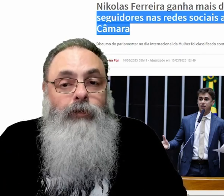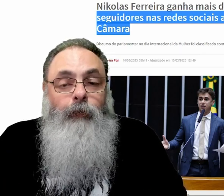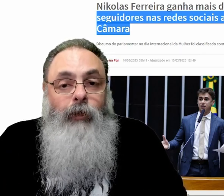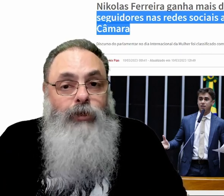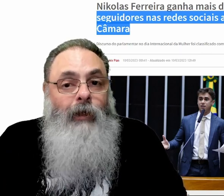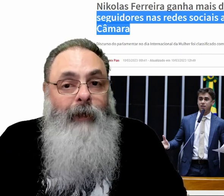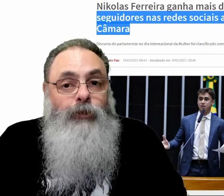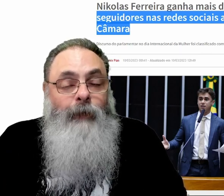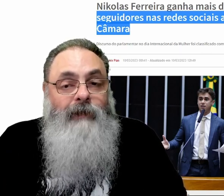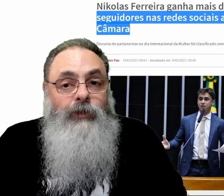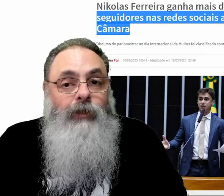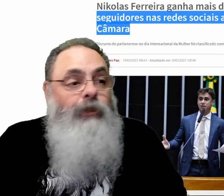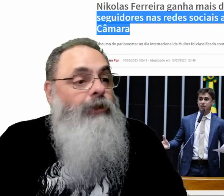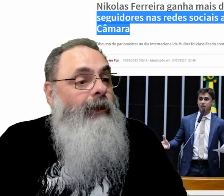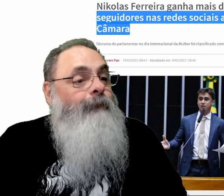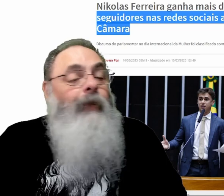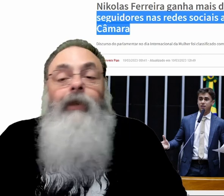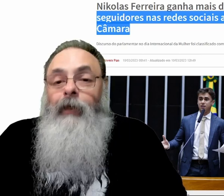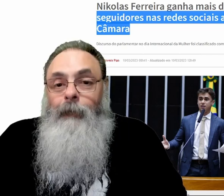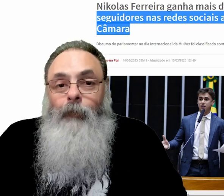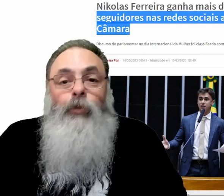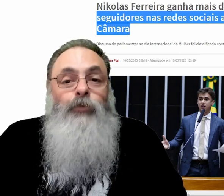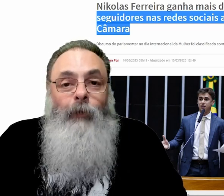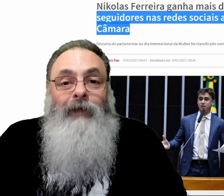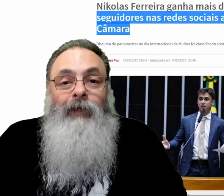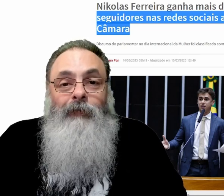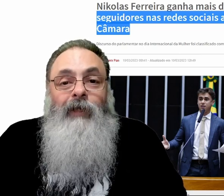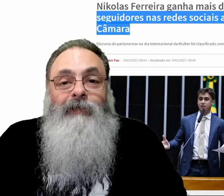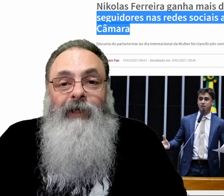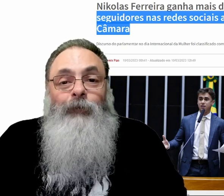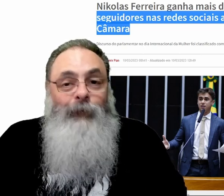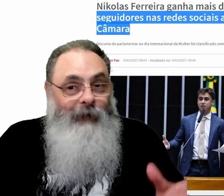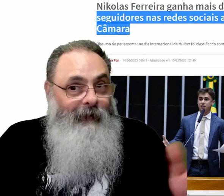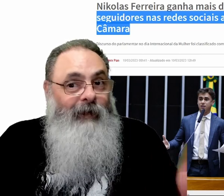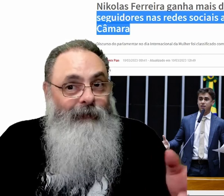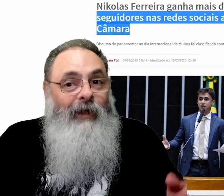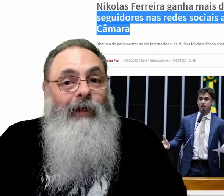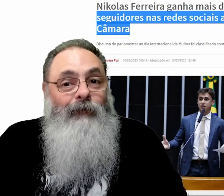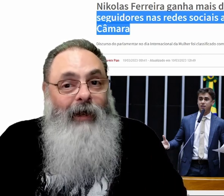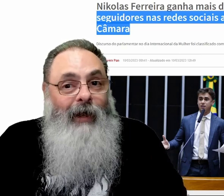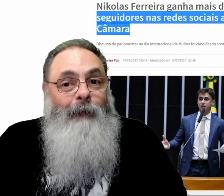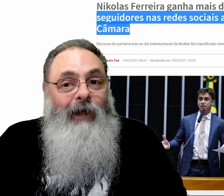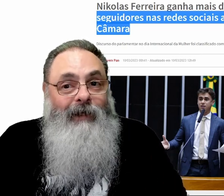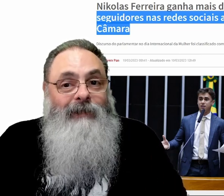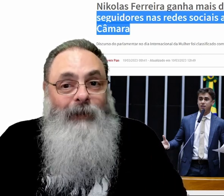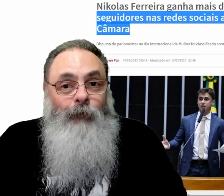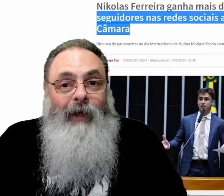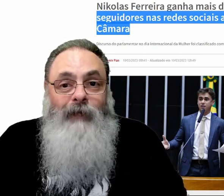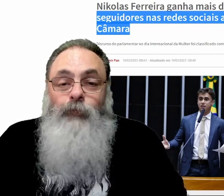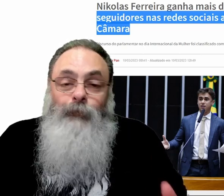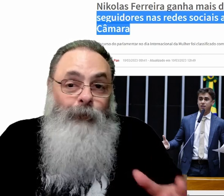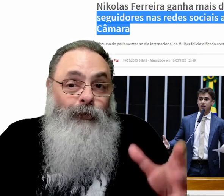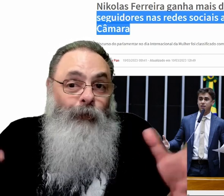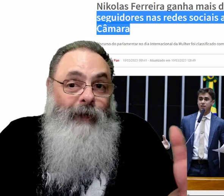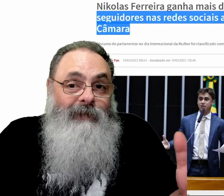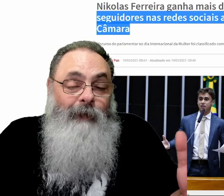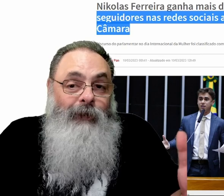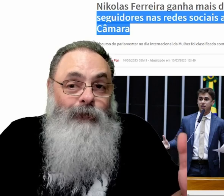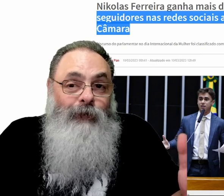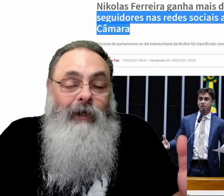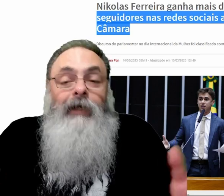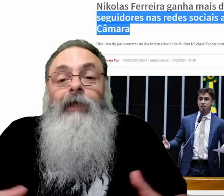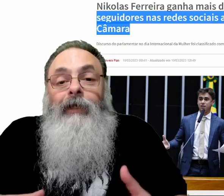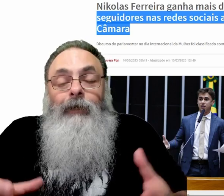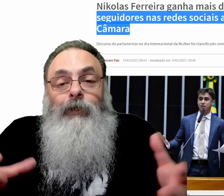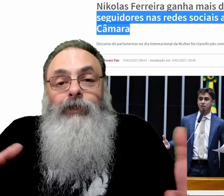importante politicamente adiante né continua batendo nele esquerdo ele vai ele vai acabar crescendo mais o pessoal não